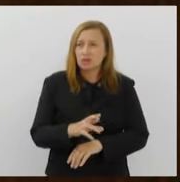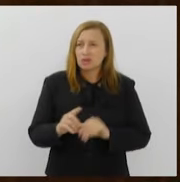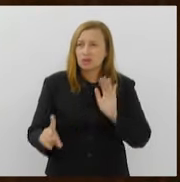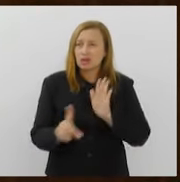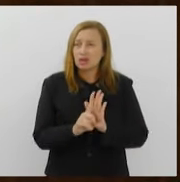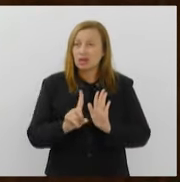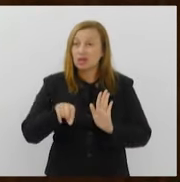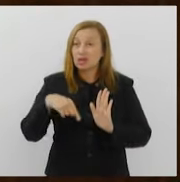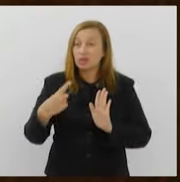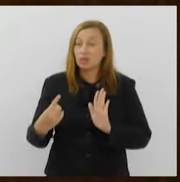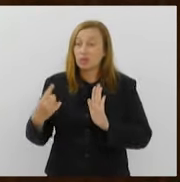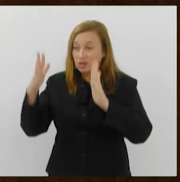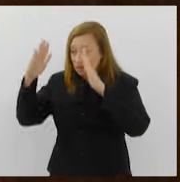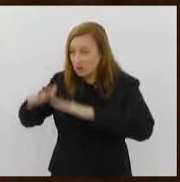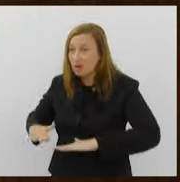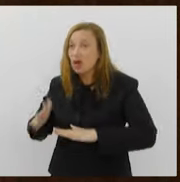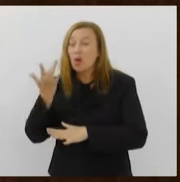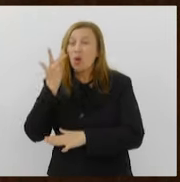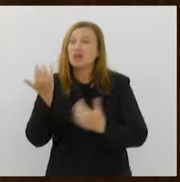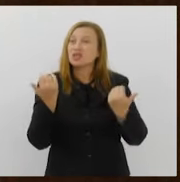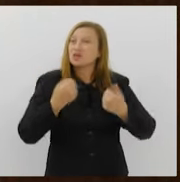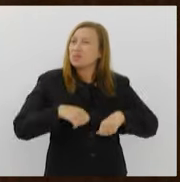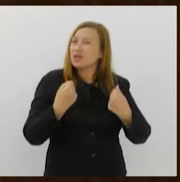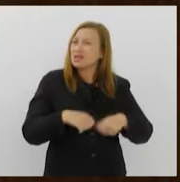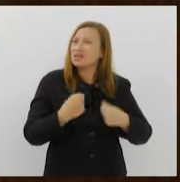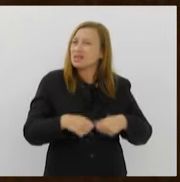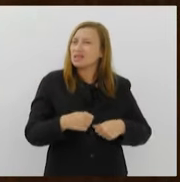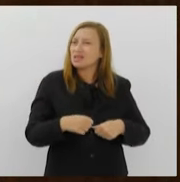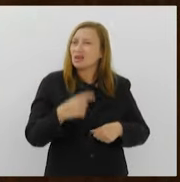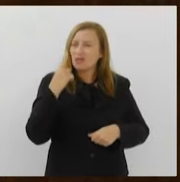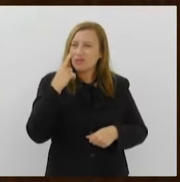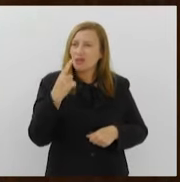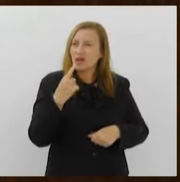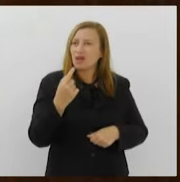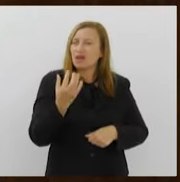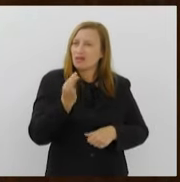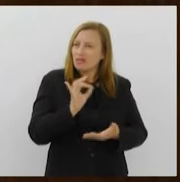o endeusaram. Eu acho que precisa se refazer uma reforma